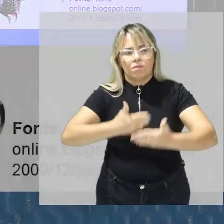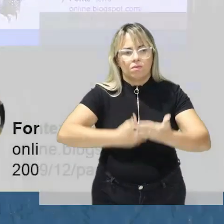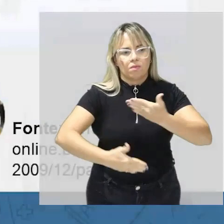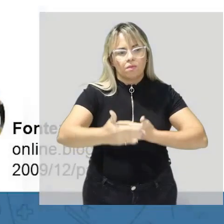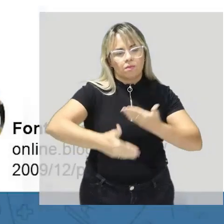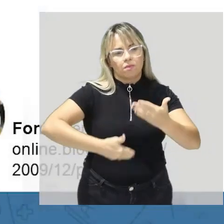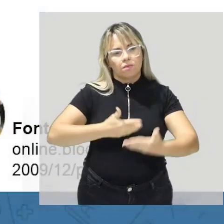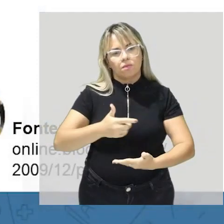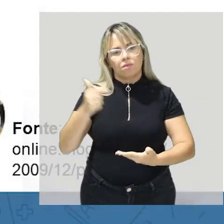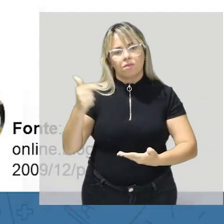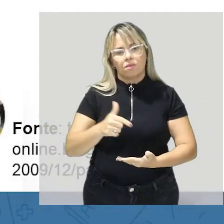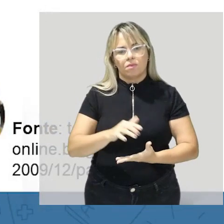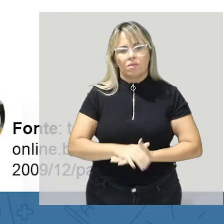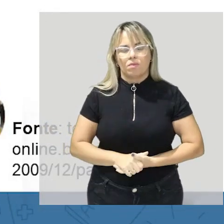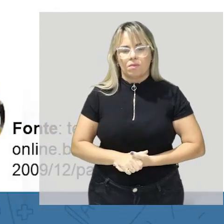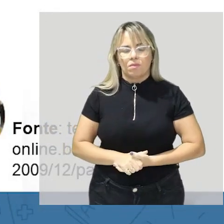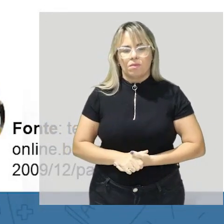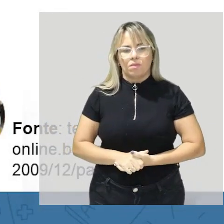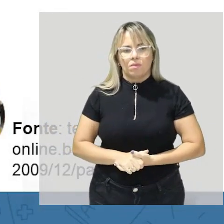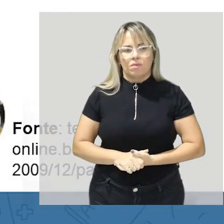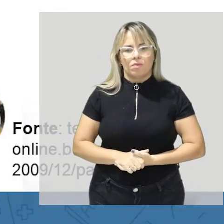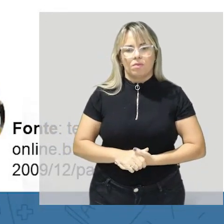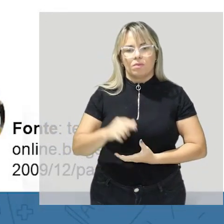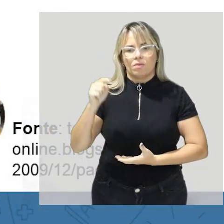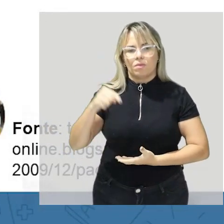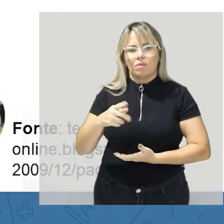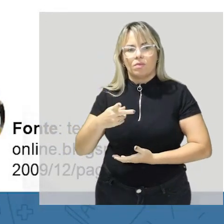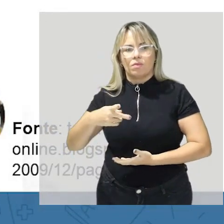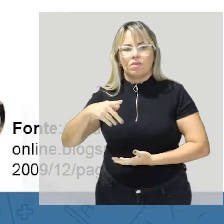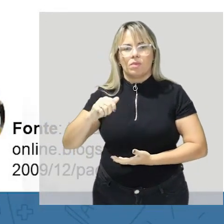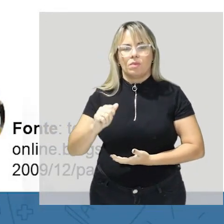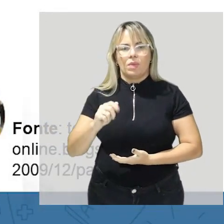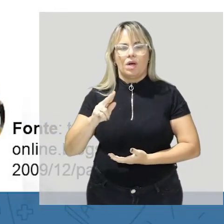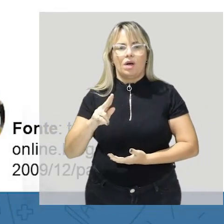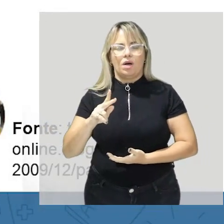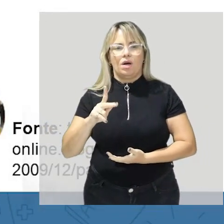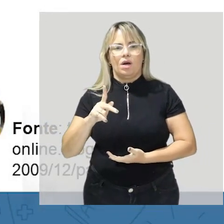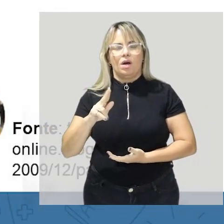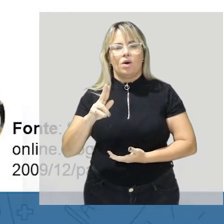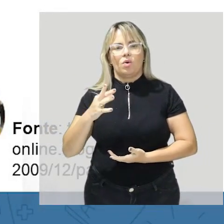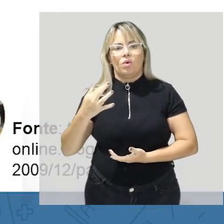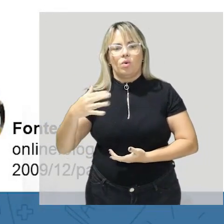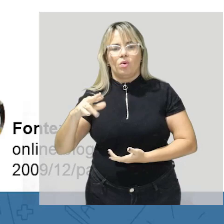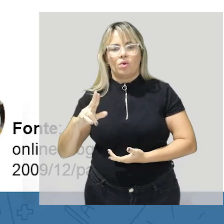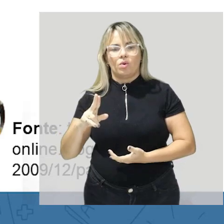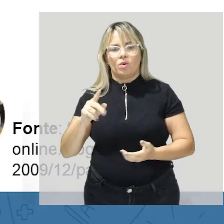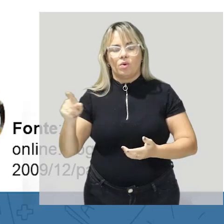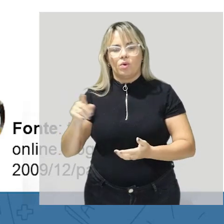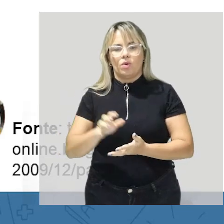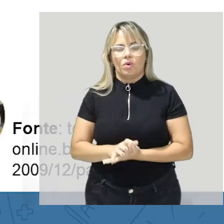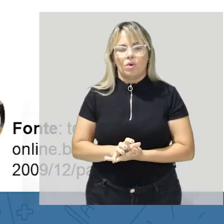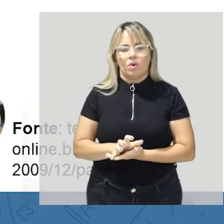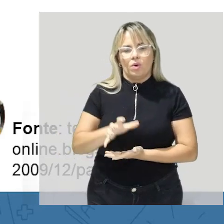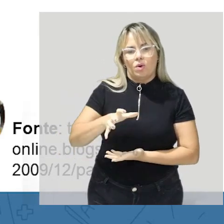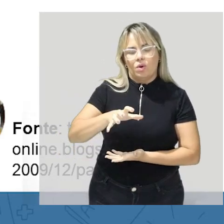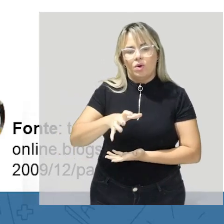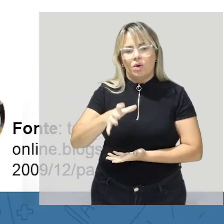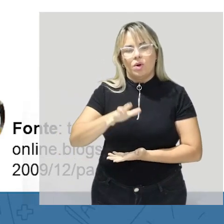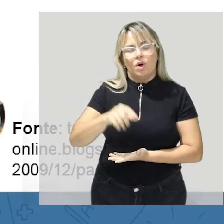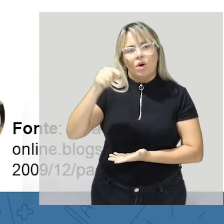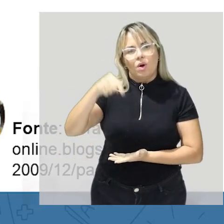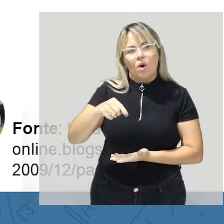entre o paguro, tá? Paguro, tá, gente? Esse caranguejozinho aqui, ele tem um